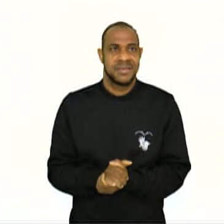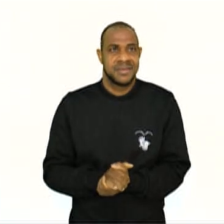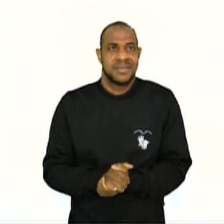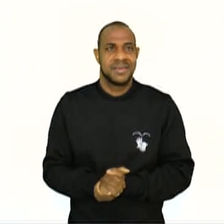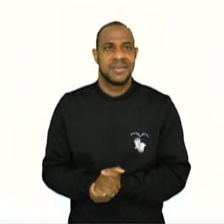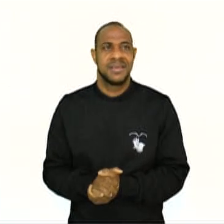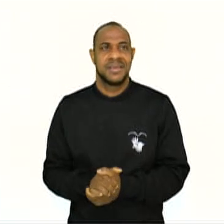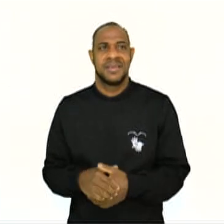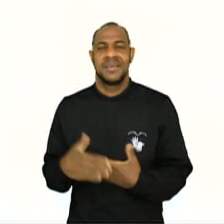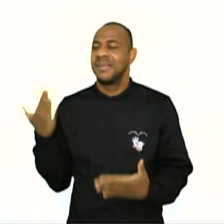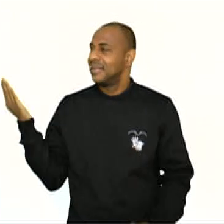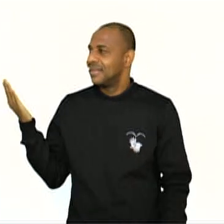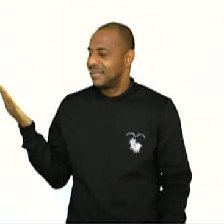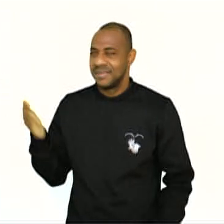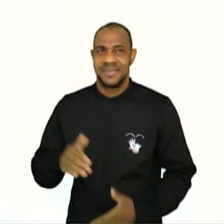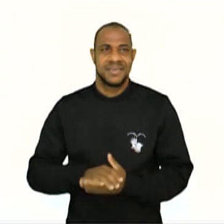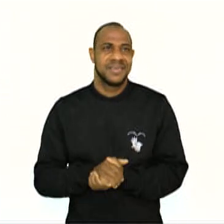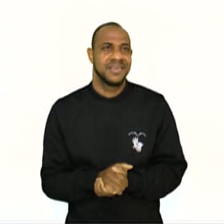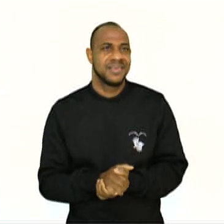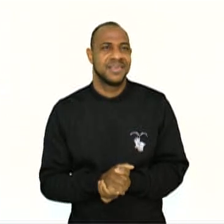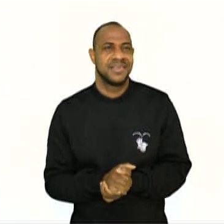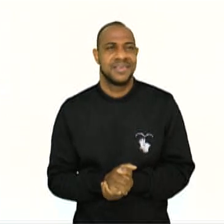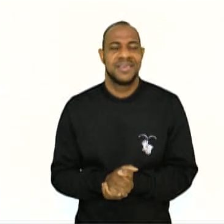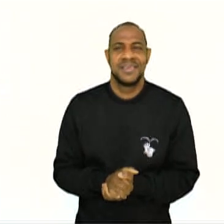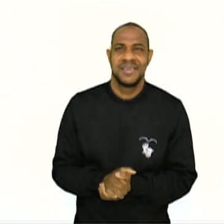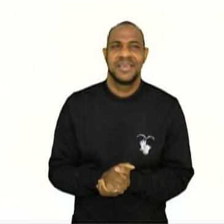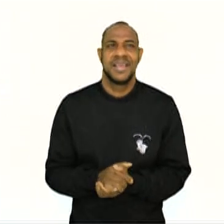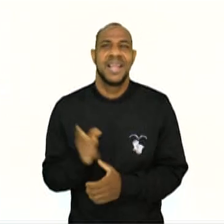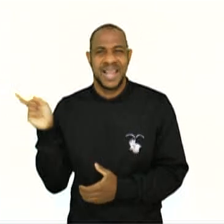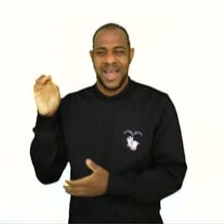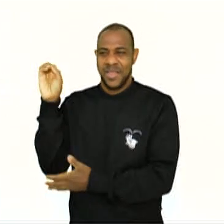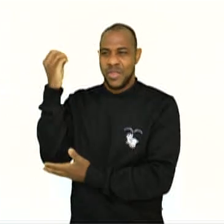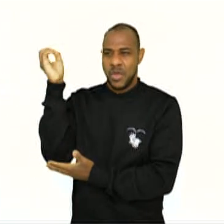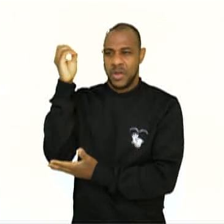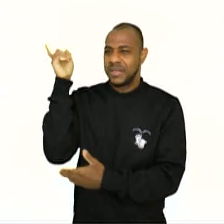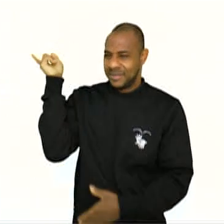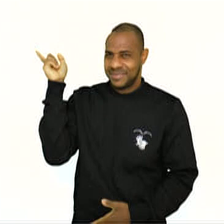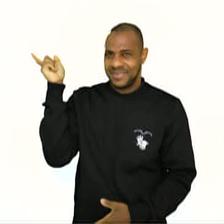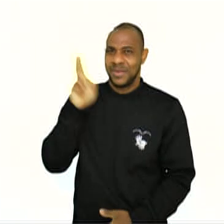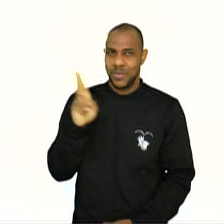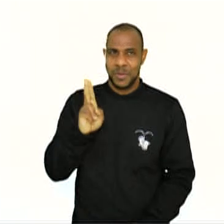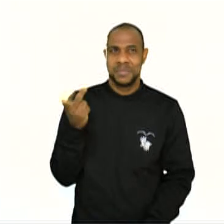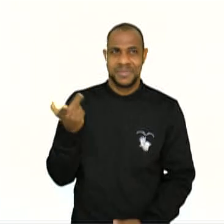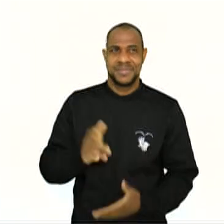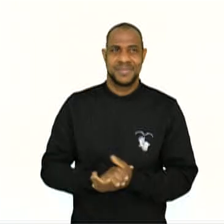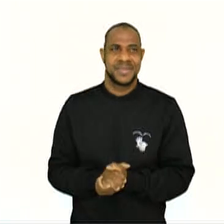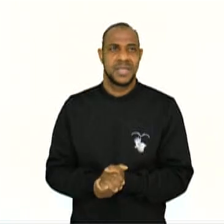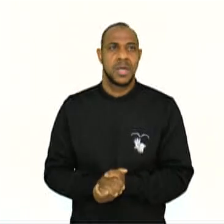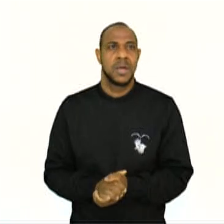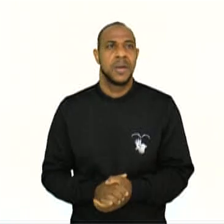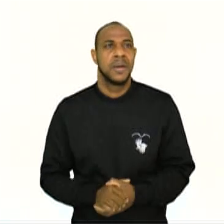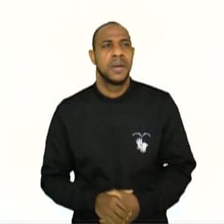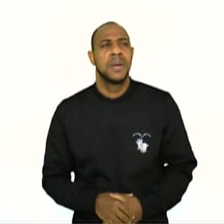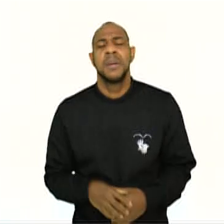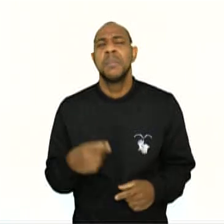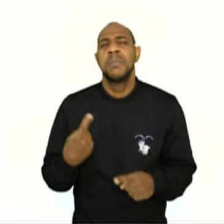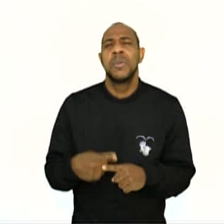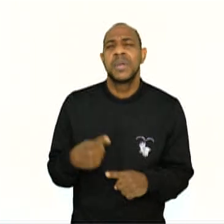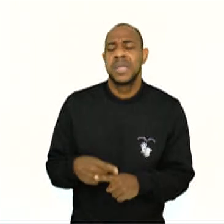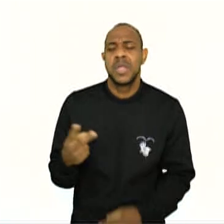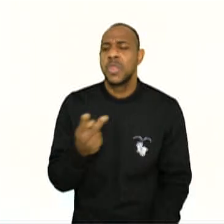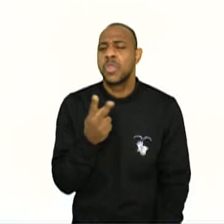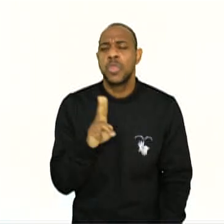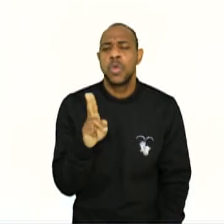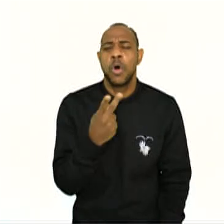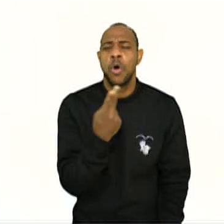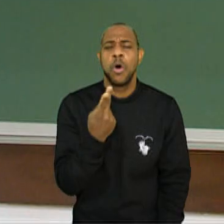Jango, é assim que era chamado carinhosamente pelo povo do Rio Grande do Sul, o João Goulart. Professor, por que colocar os dois nomes